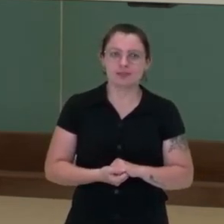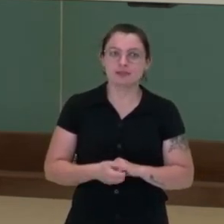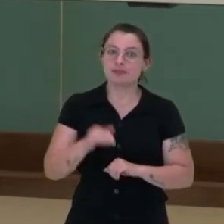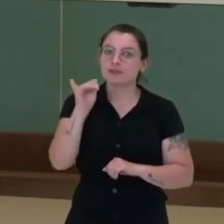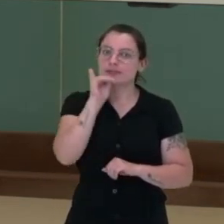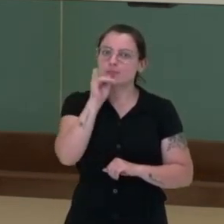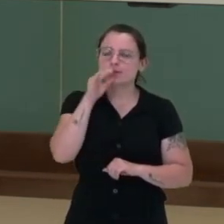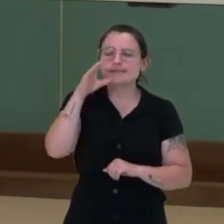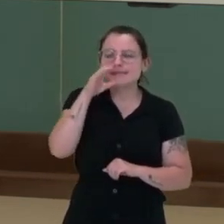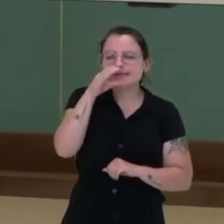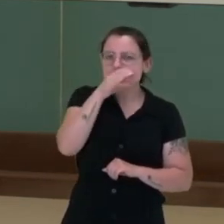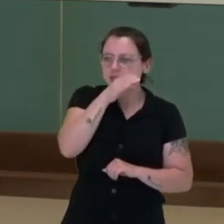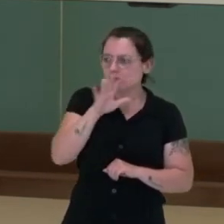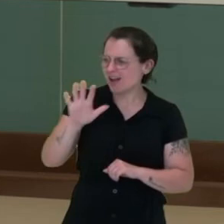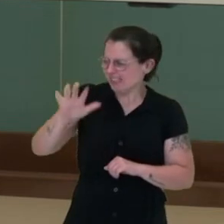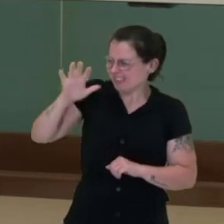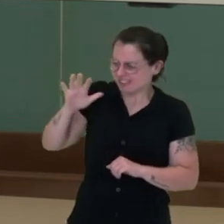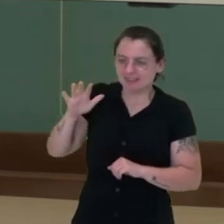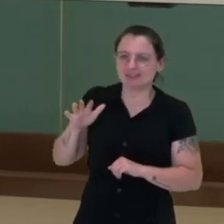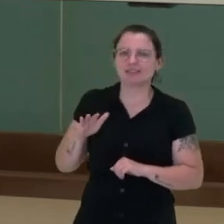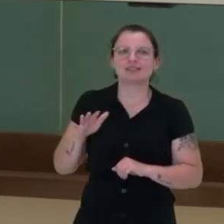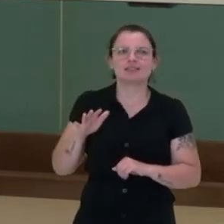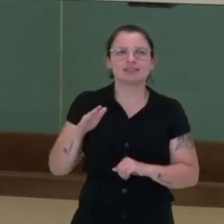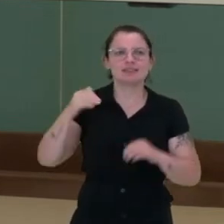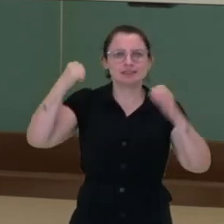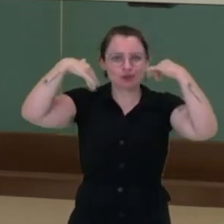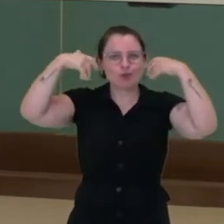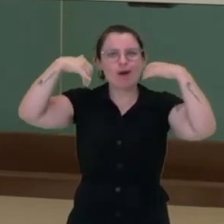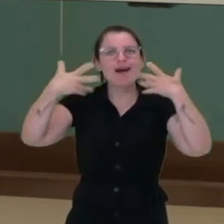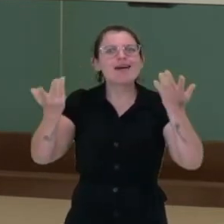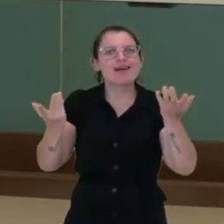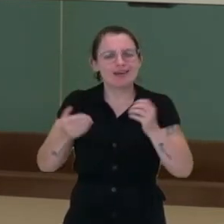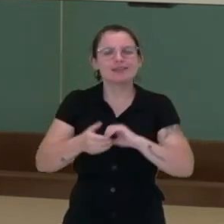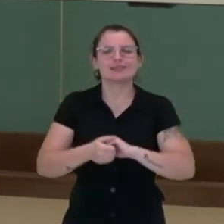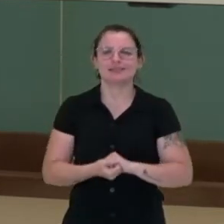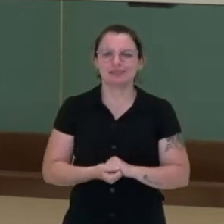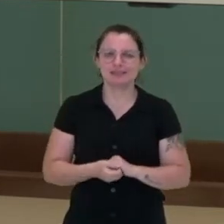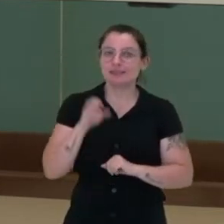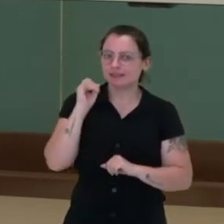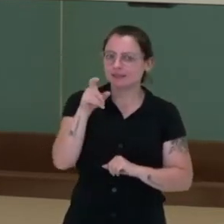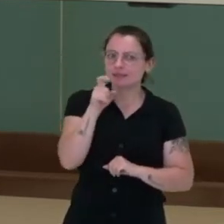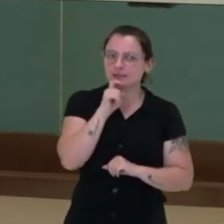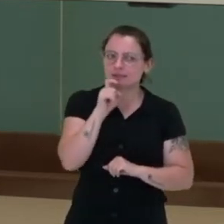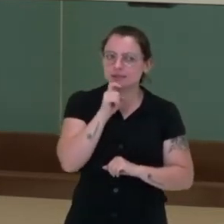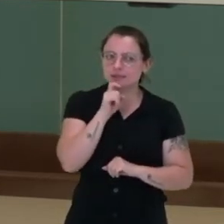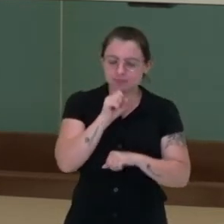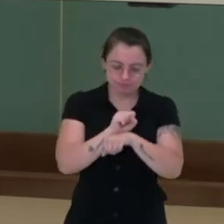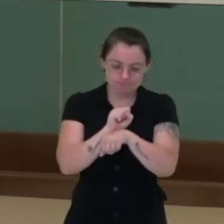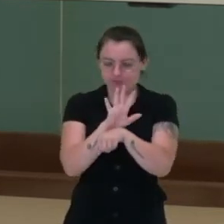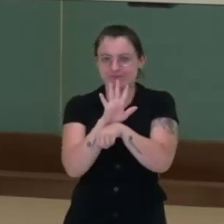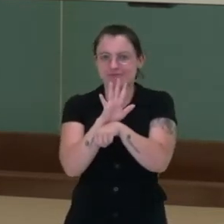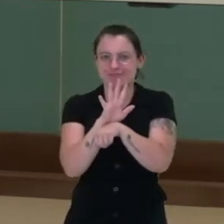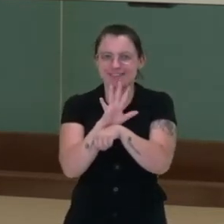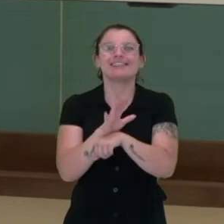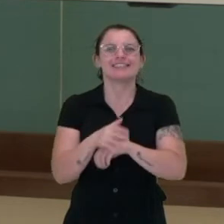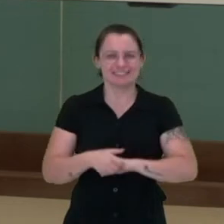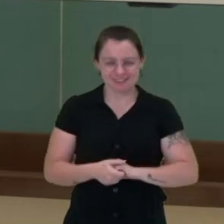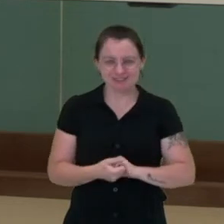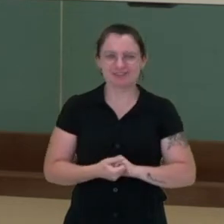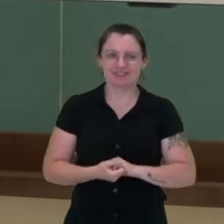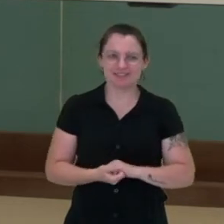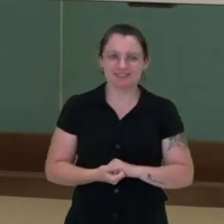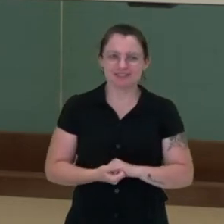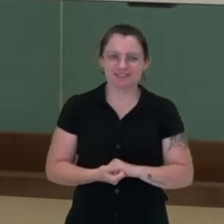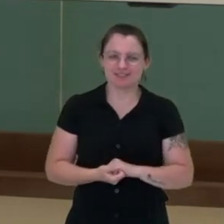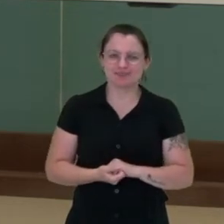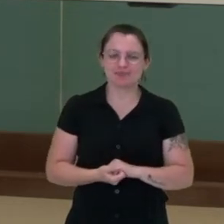a temperatura, se tiver muito quente o ambiente, a gente começa a suar. Se tiver muito frio, os pelos do corpo vão